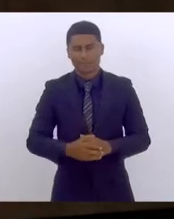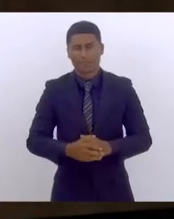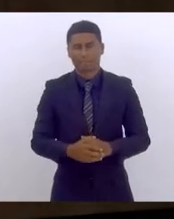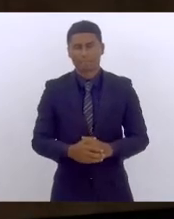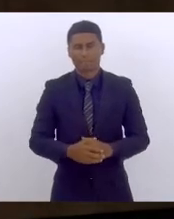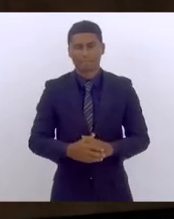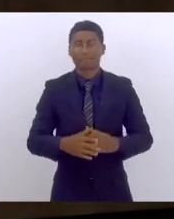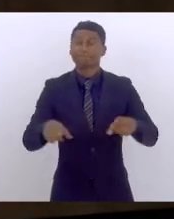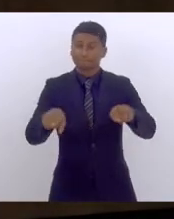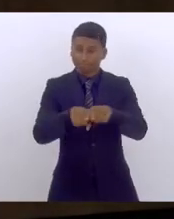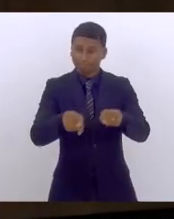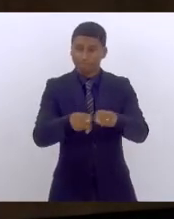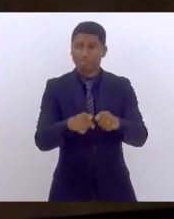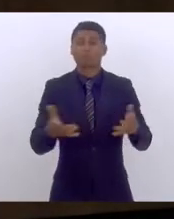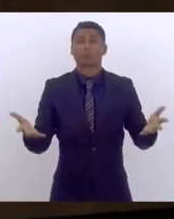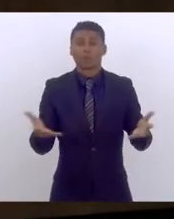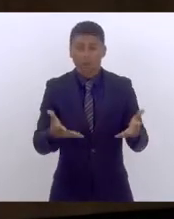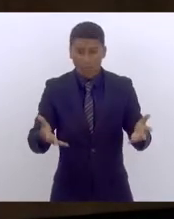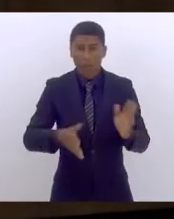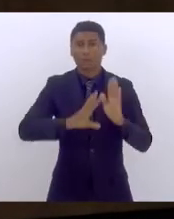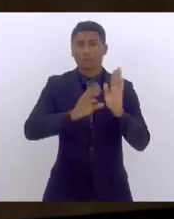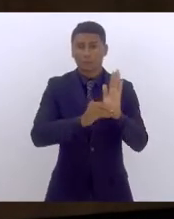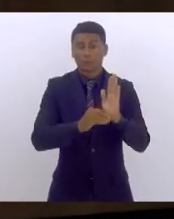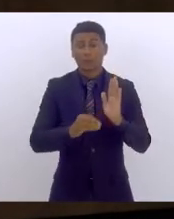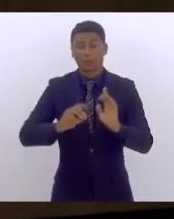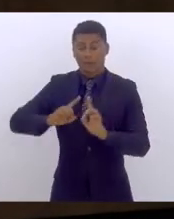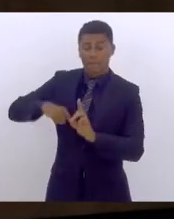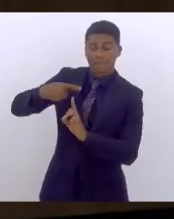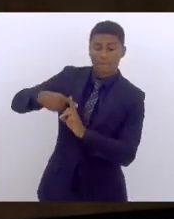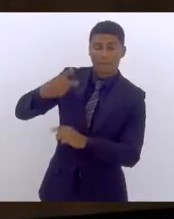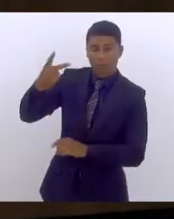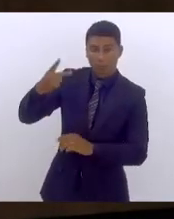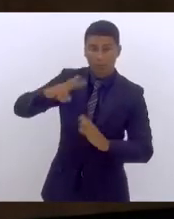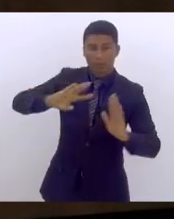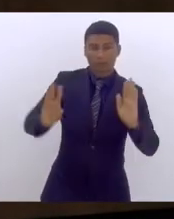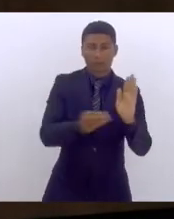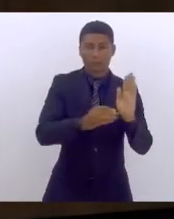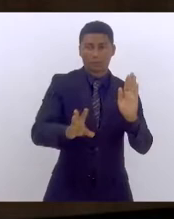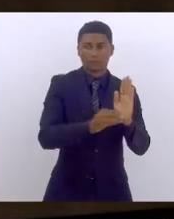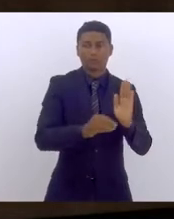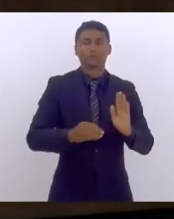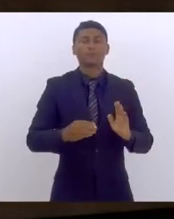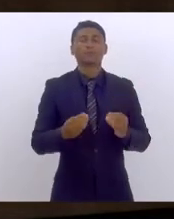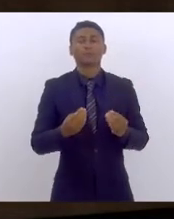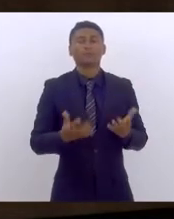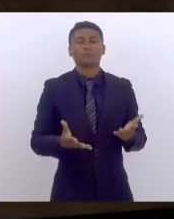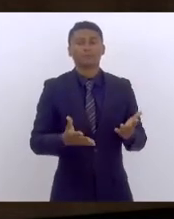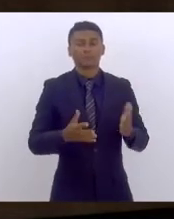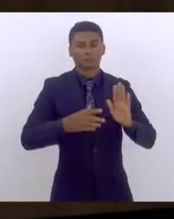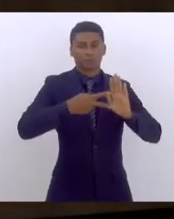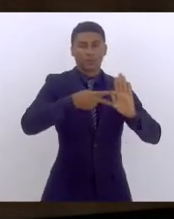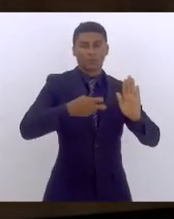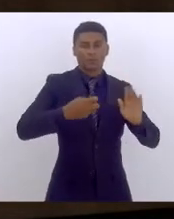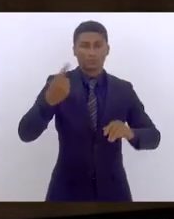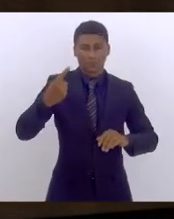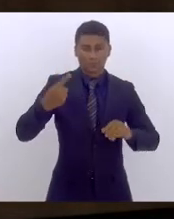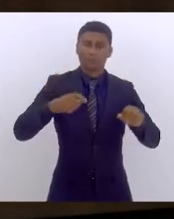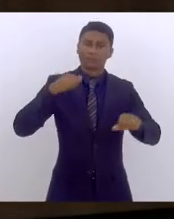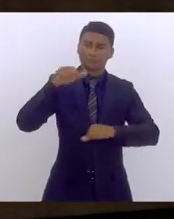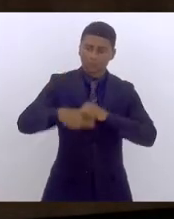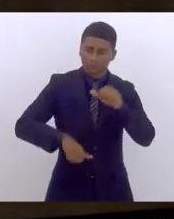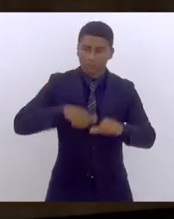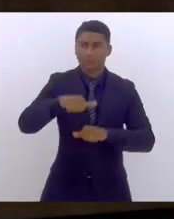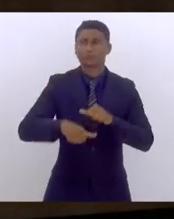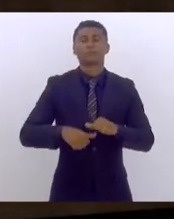Inclusive, adicionei agora mais 2, além das 5 que já tinha, para alterar a ementa e o artigo 1º, para